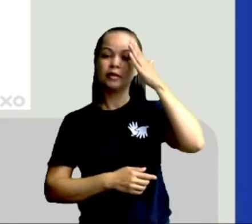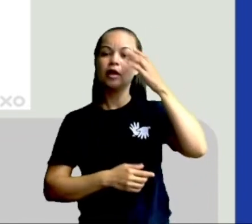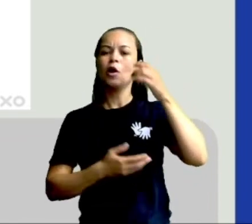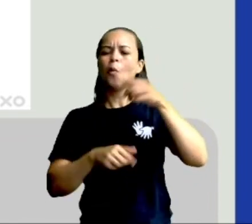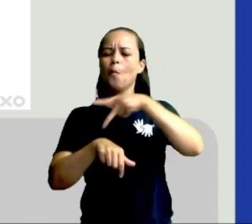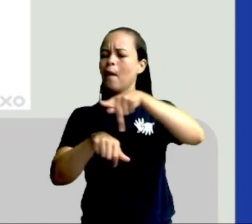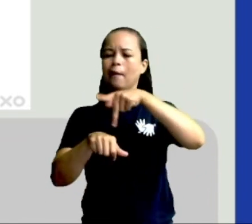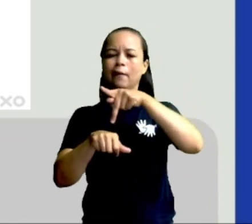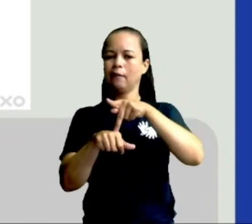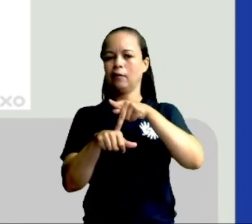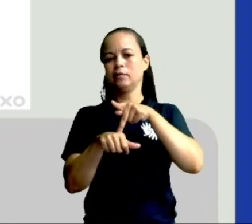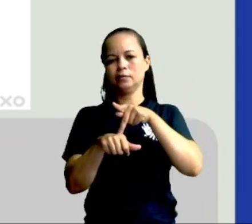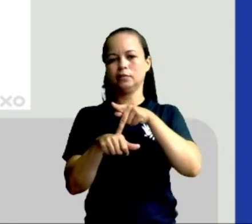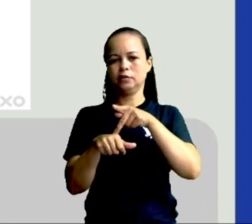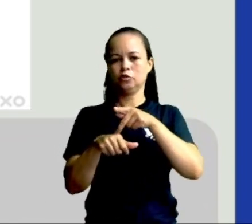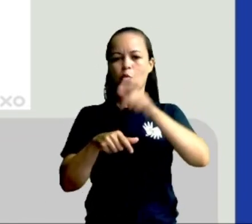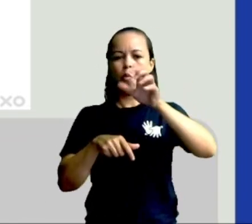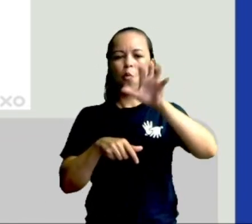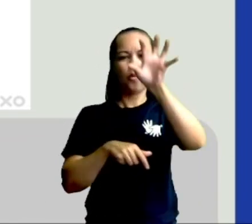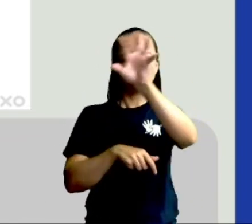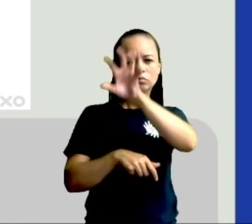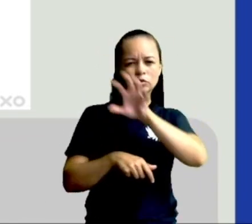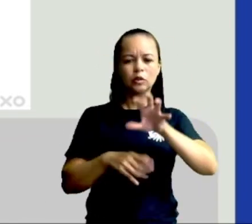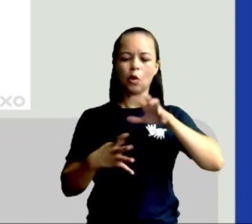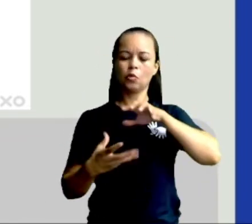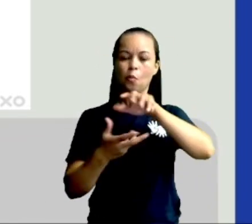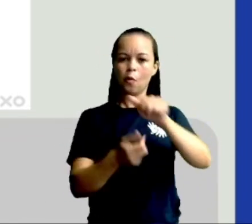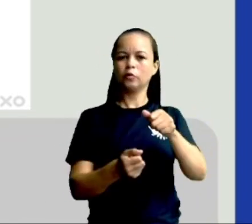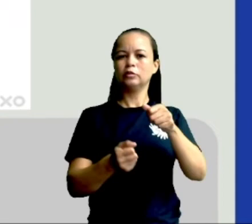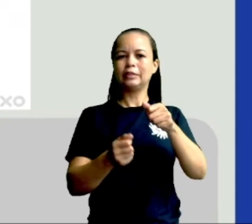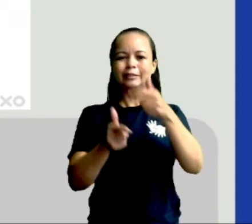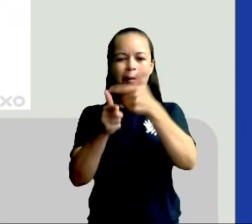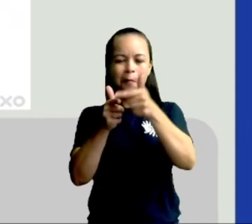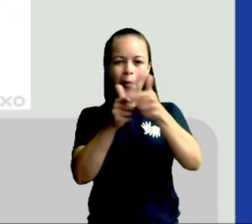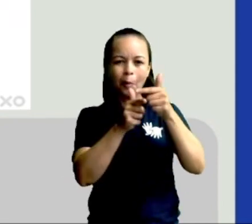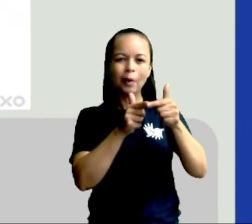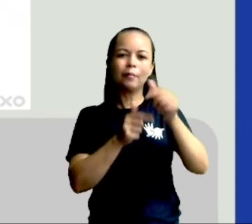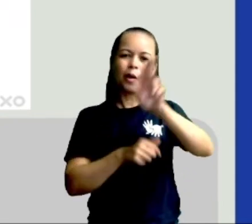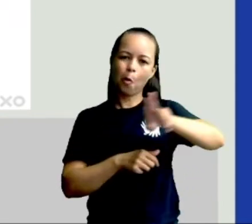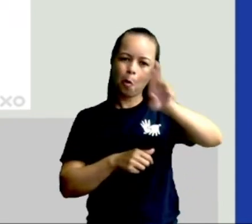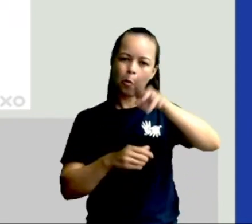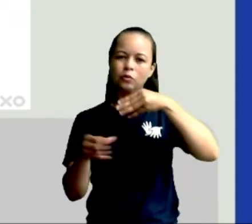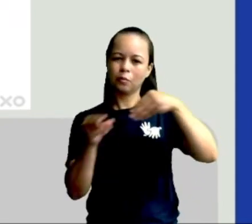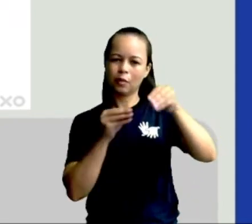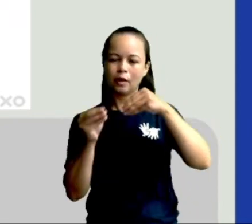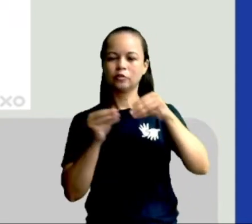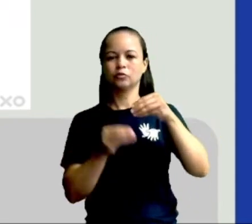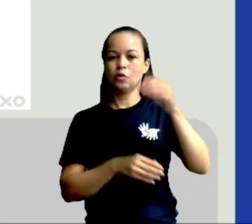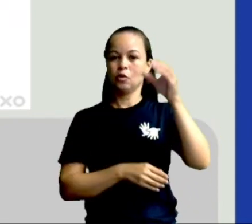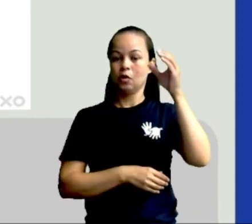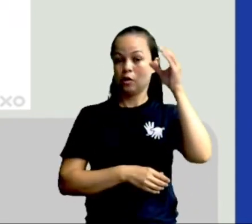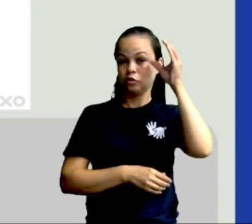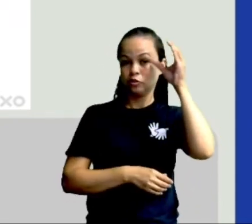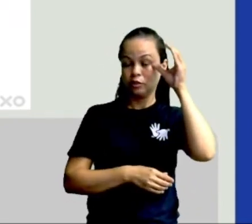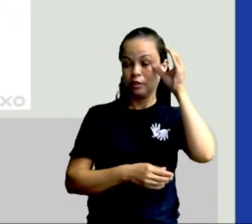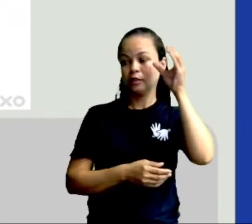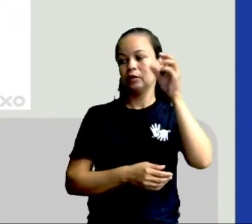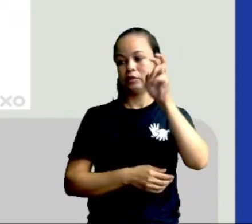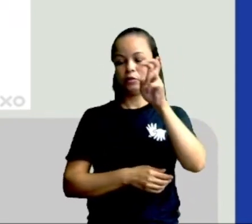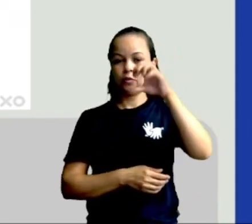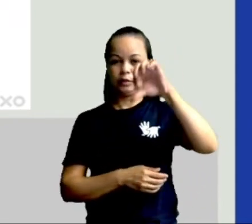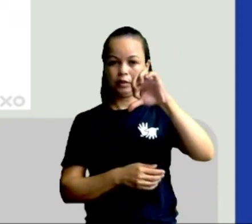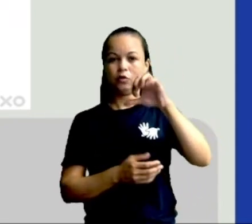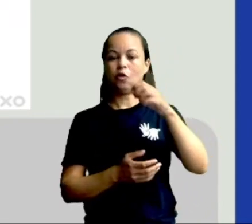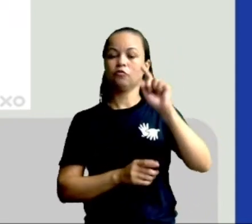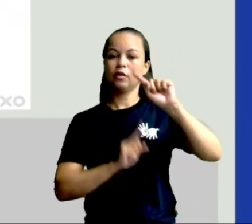os países, quais são as regiões no mundo que mais estão impactando com o uso do plástico. Tá aqui, ó, China em primeiro lugar com 59%,